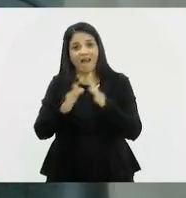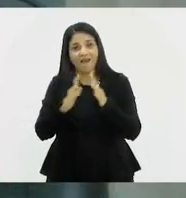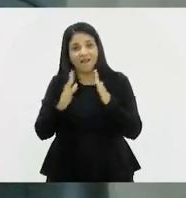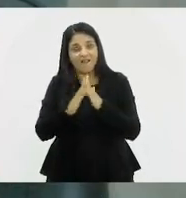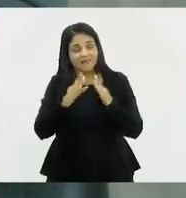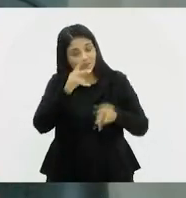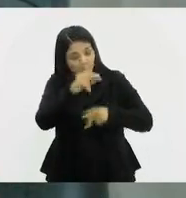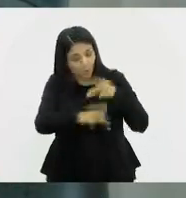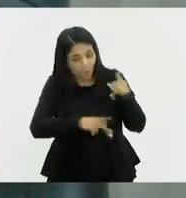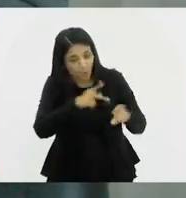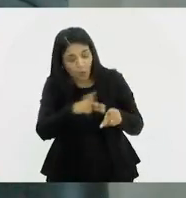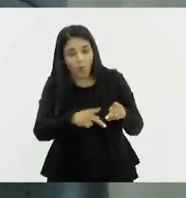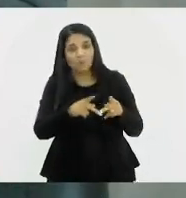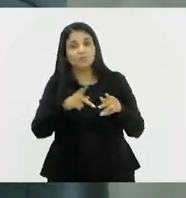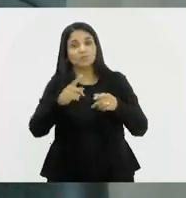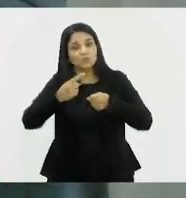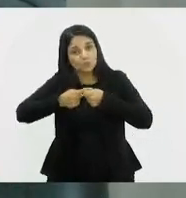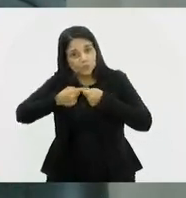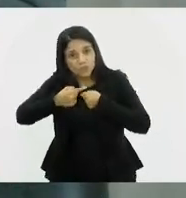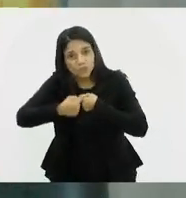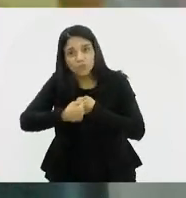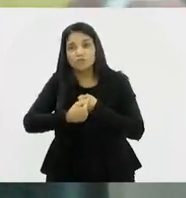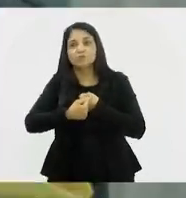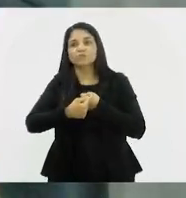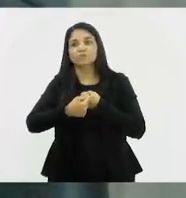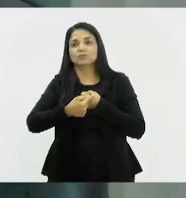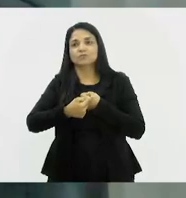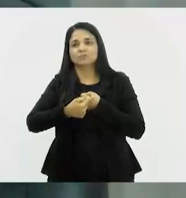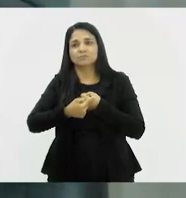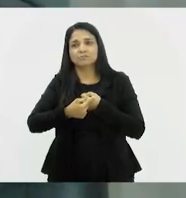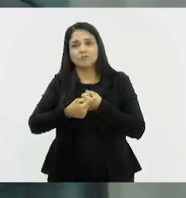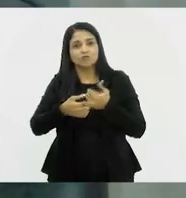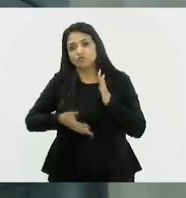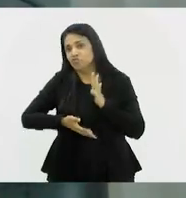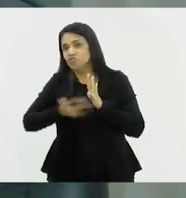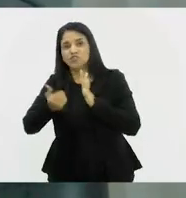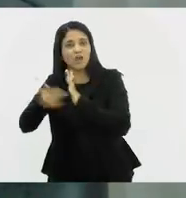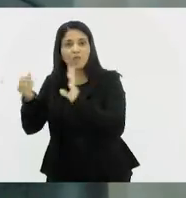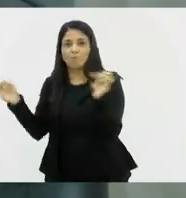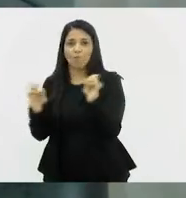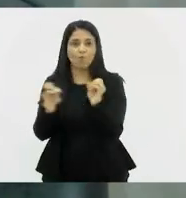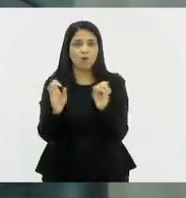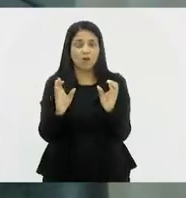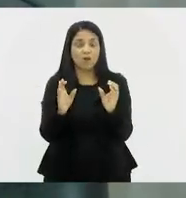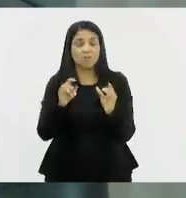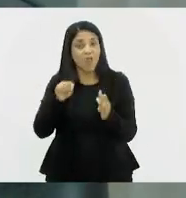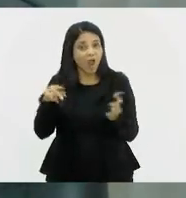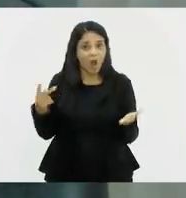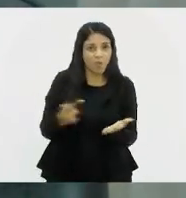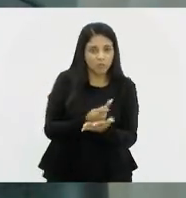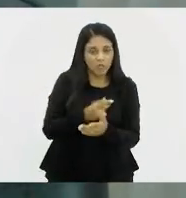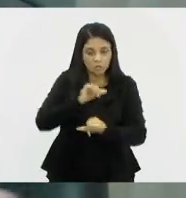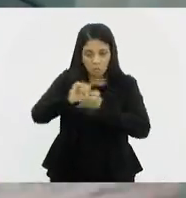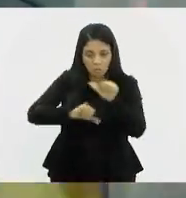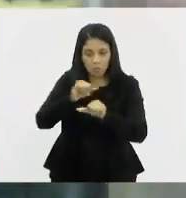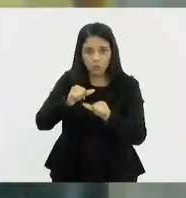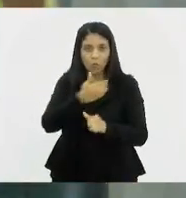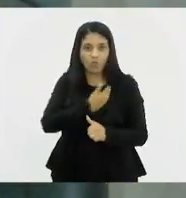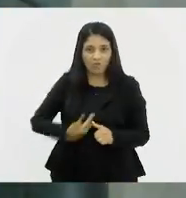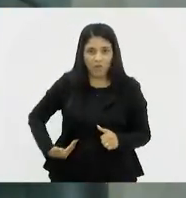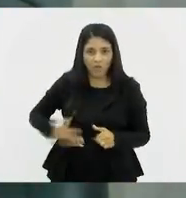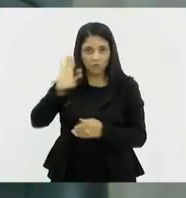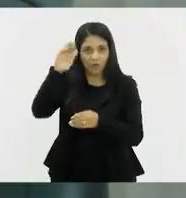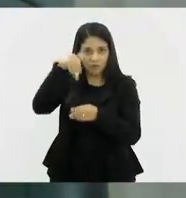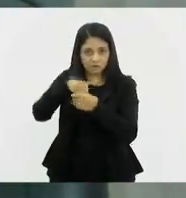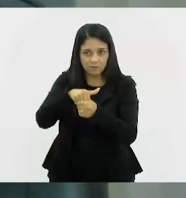pessoas, seja do município, que é para ninguém tirar. Porque o que acontece quando a coisa é de um governo, mudou o